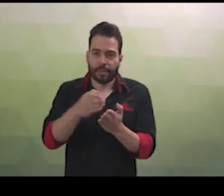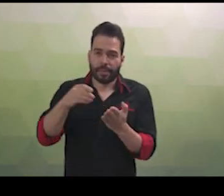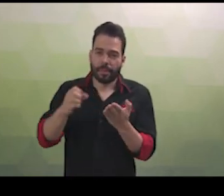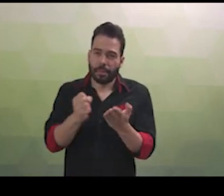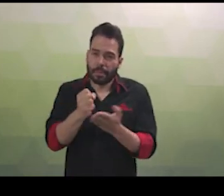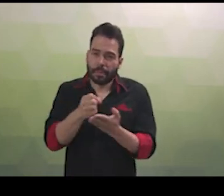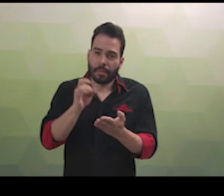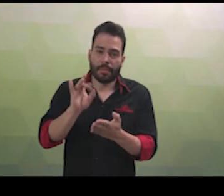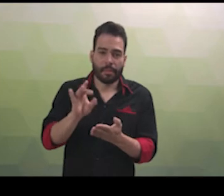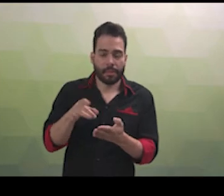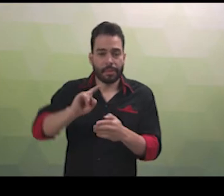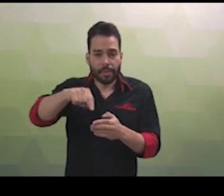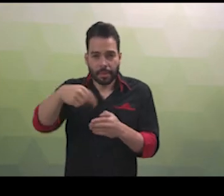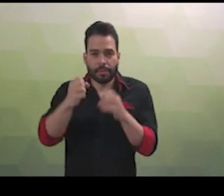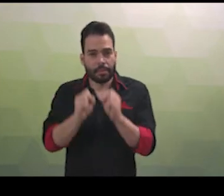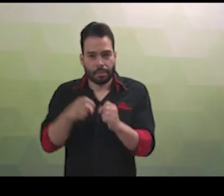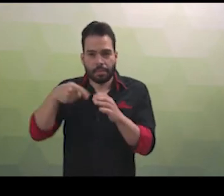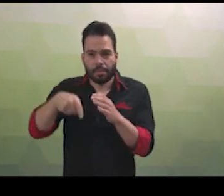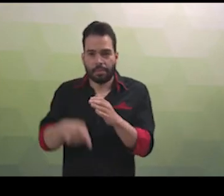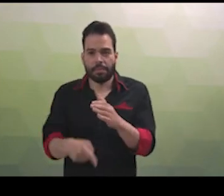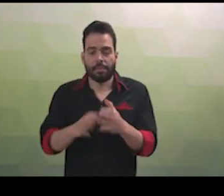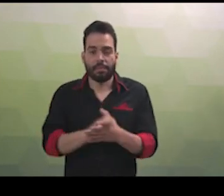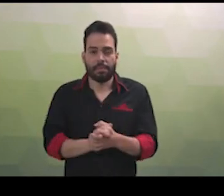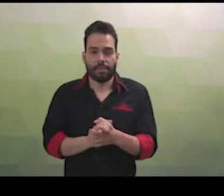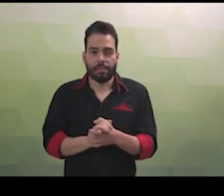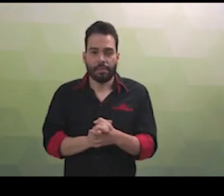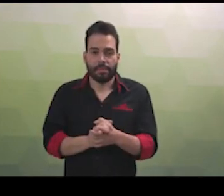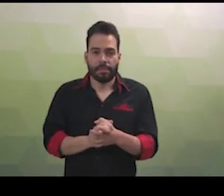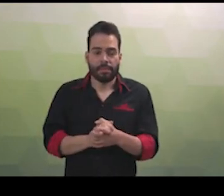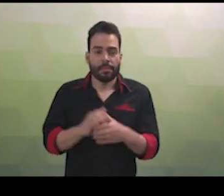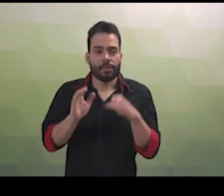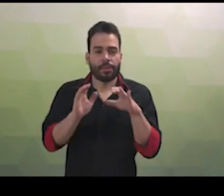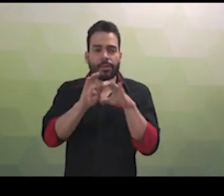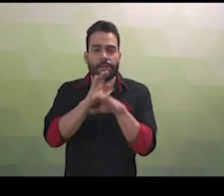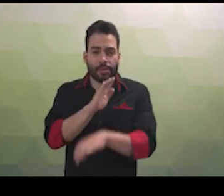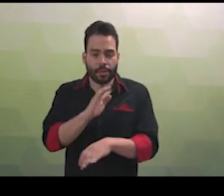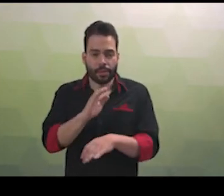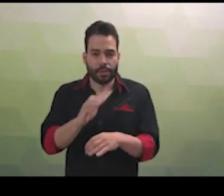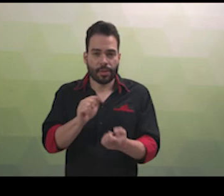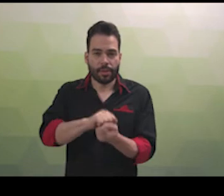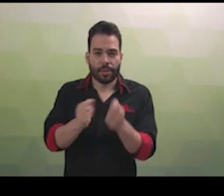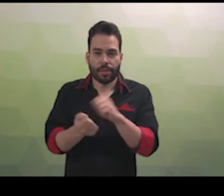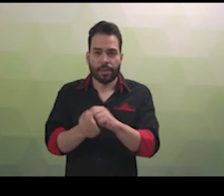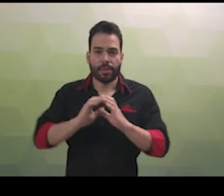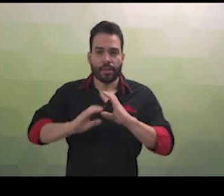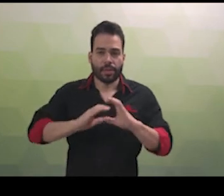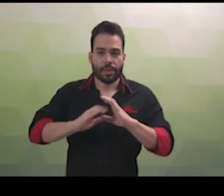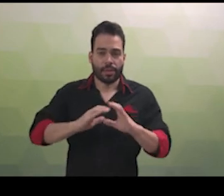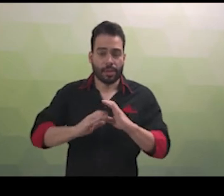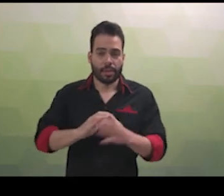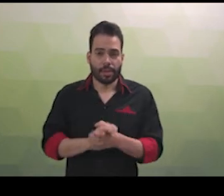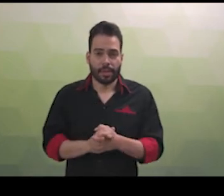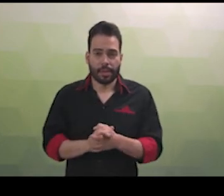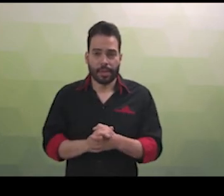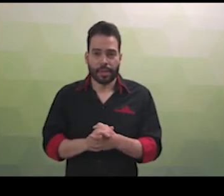passaremos sem aprofundar, o que poderá ser feito em um outro momento. Trazendo o conceito, a acessibilidade